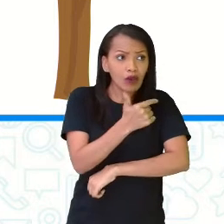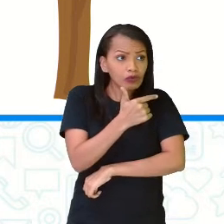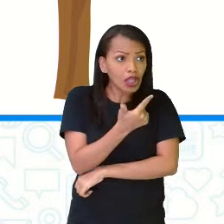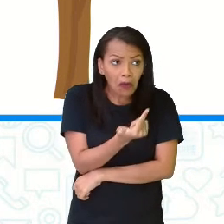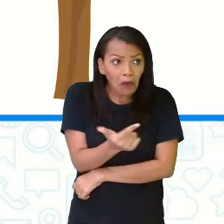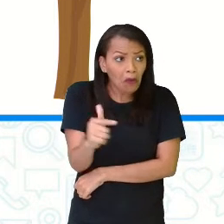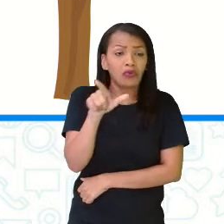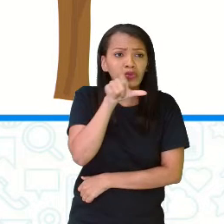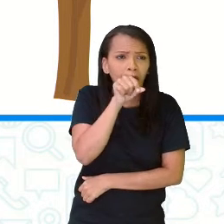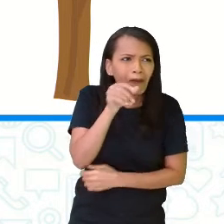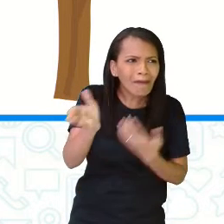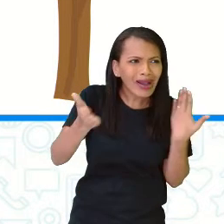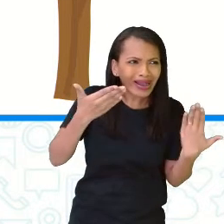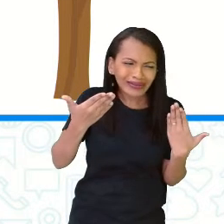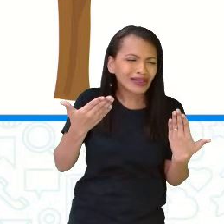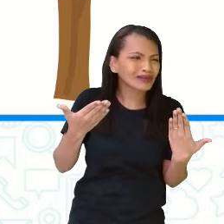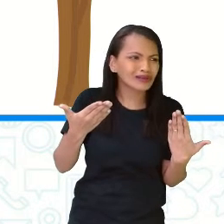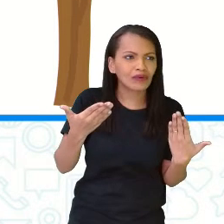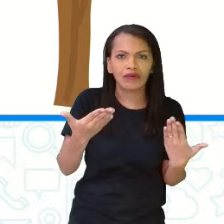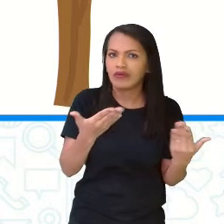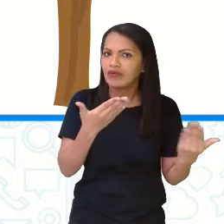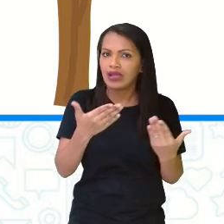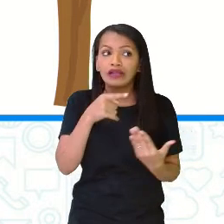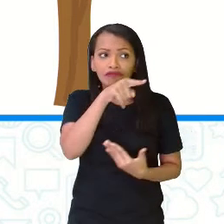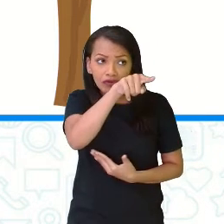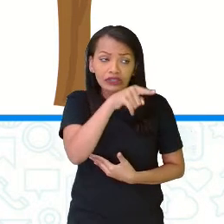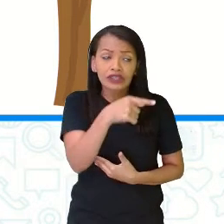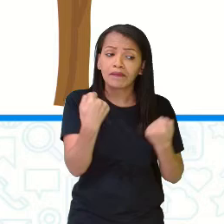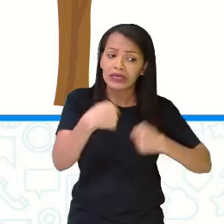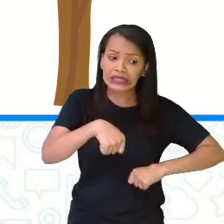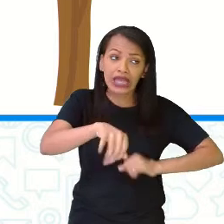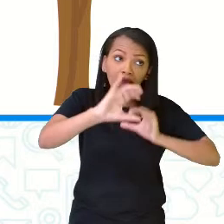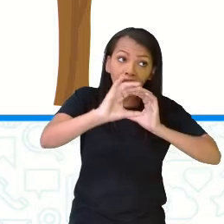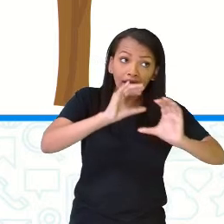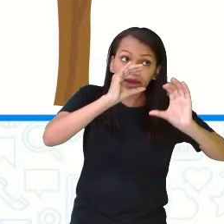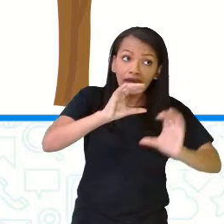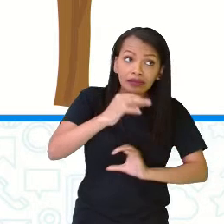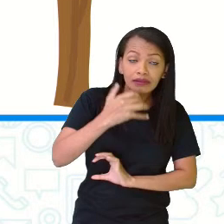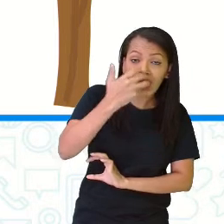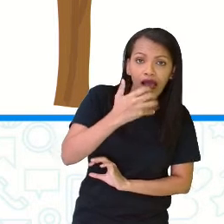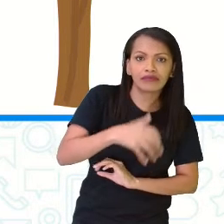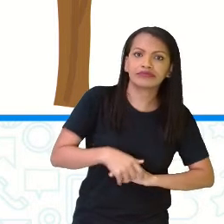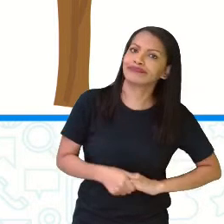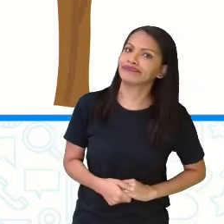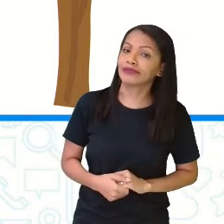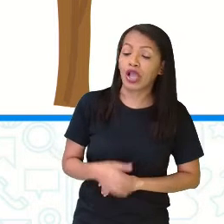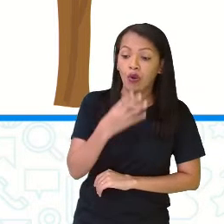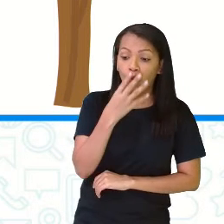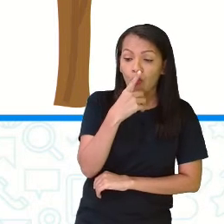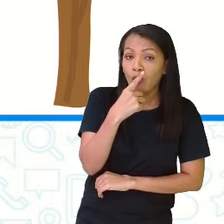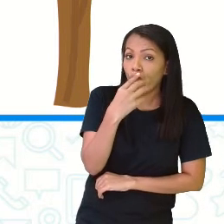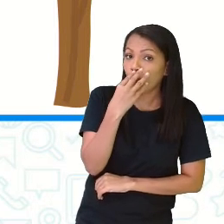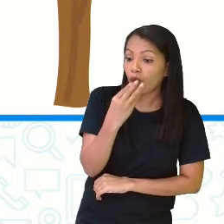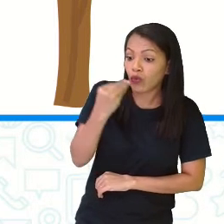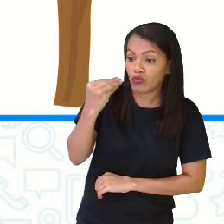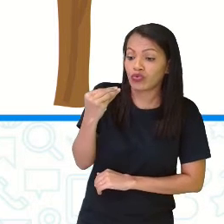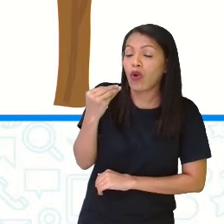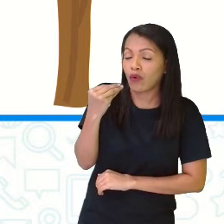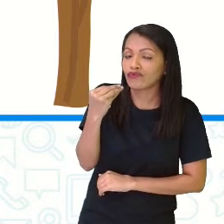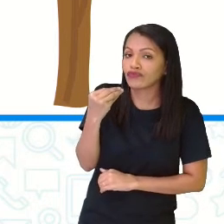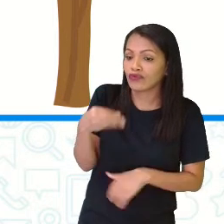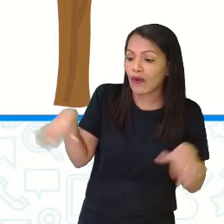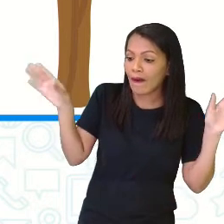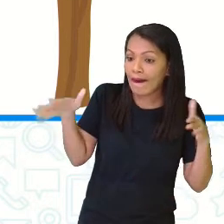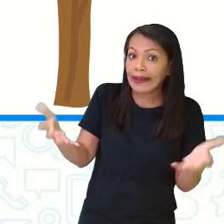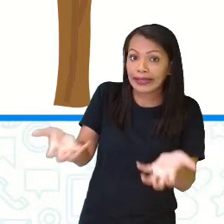pássaro poderá ser comparado a ti desde que tu cantes. O corvo, querendo mostrar-se, abriu o bico para